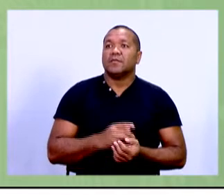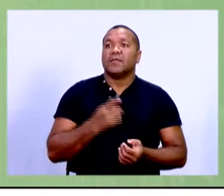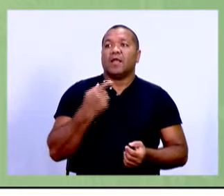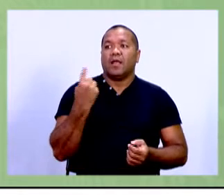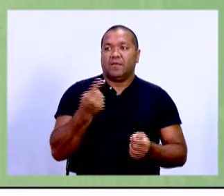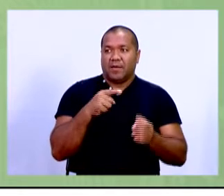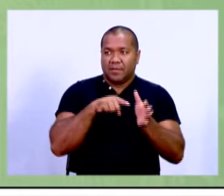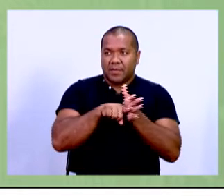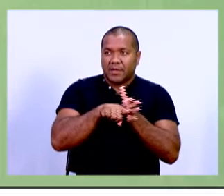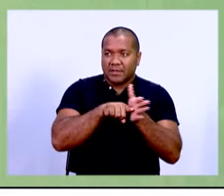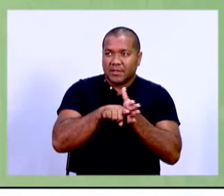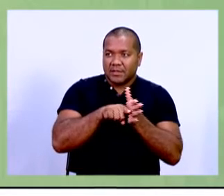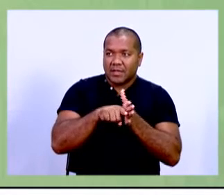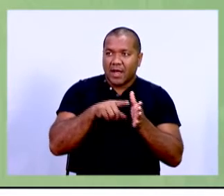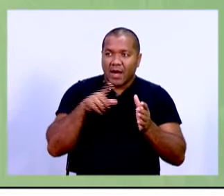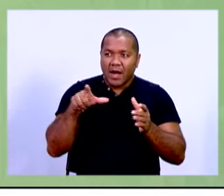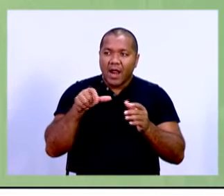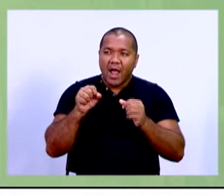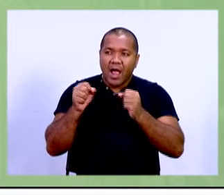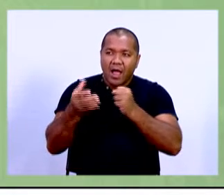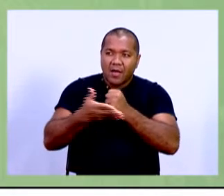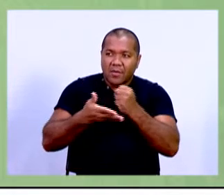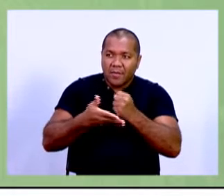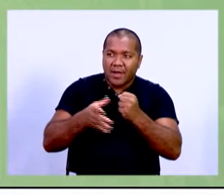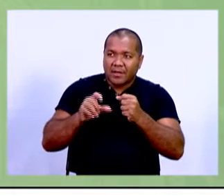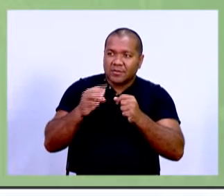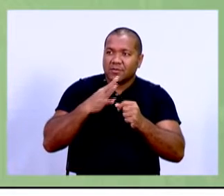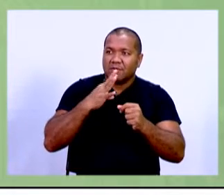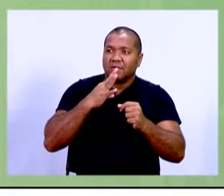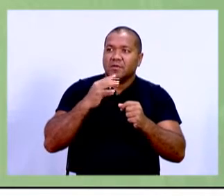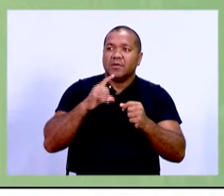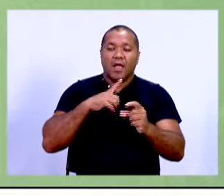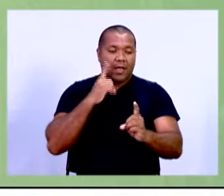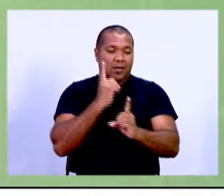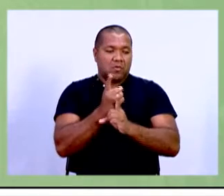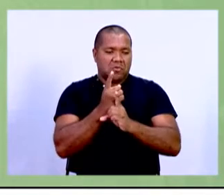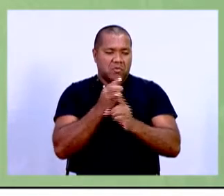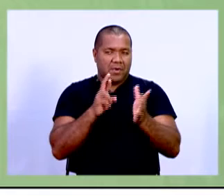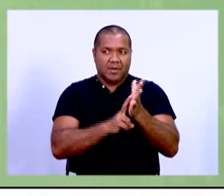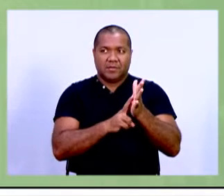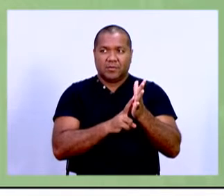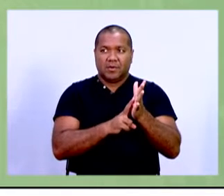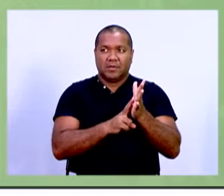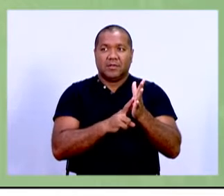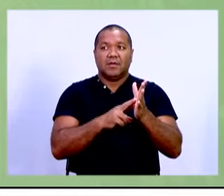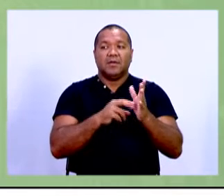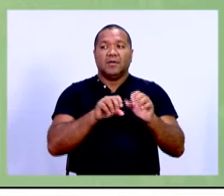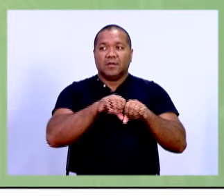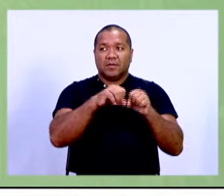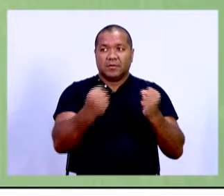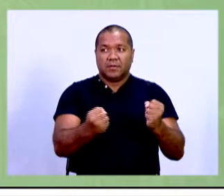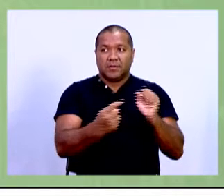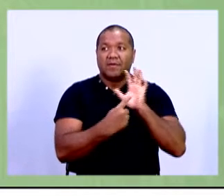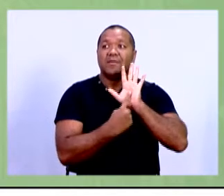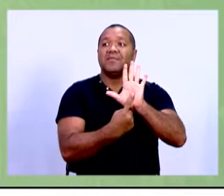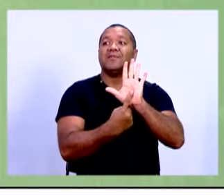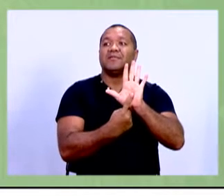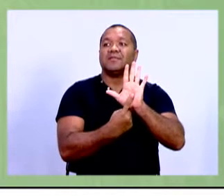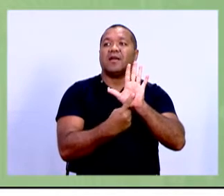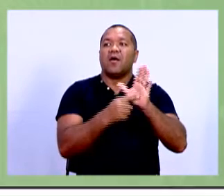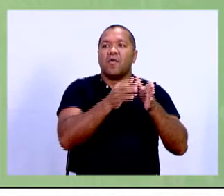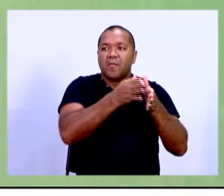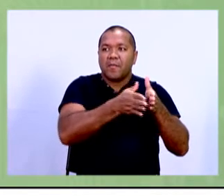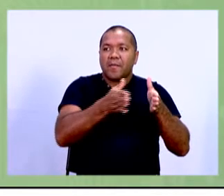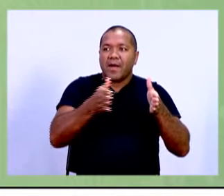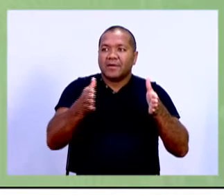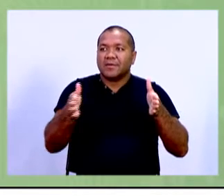pesquisar na base de conhecimento. Se existir algum resultado, então o sistema vai mostrar a base, o passo a